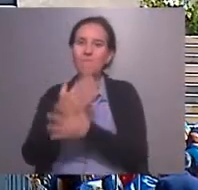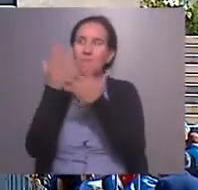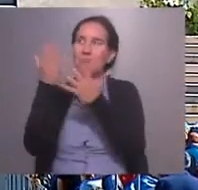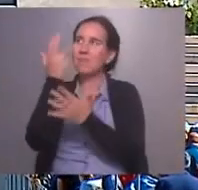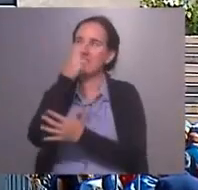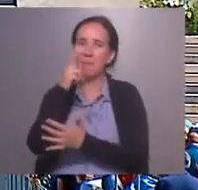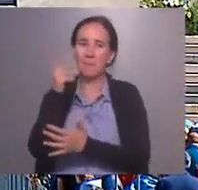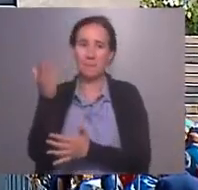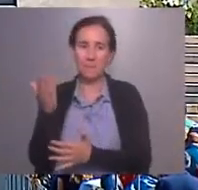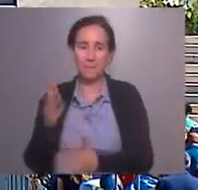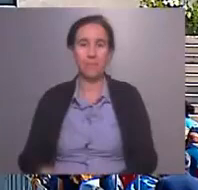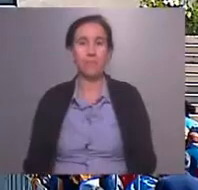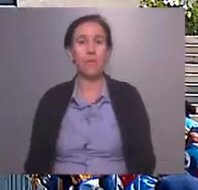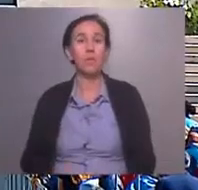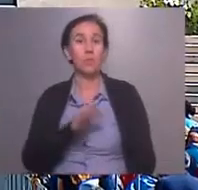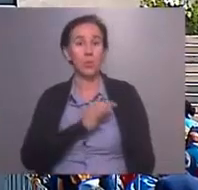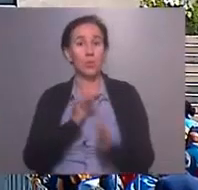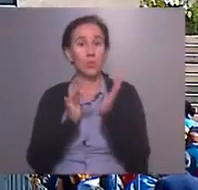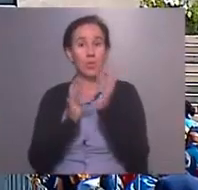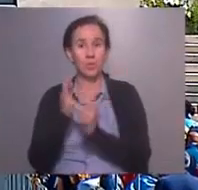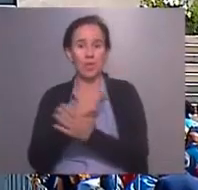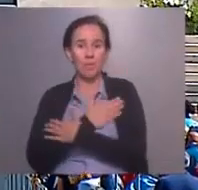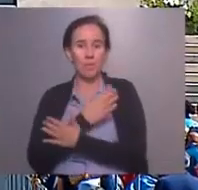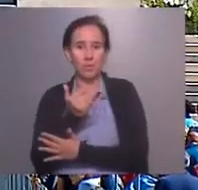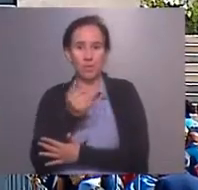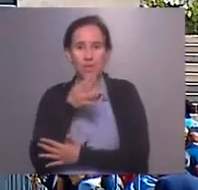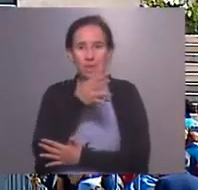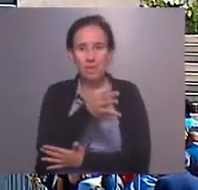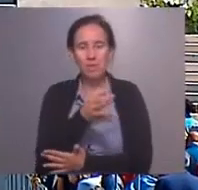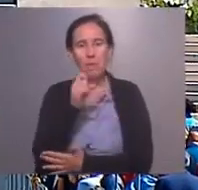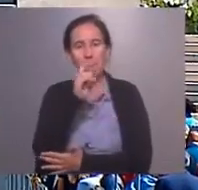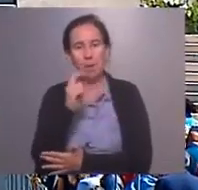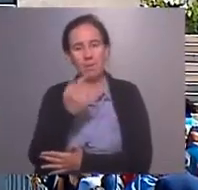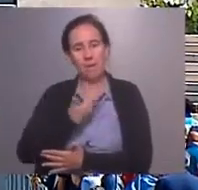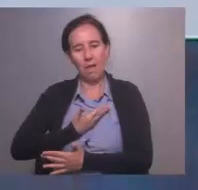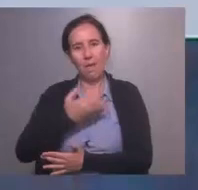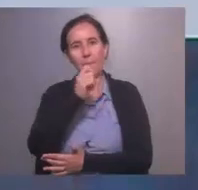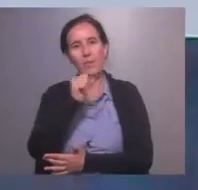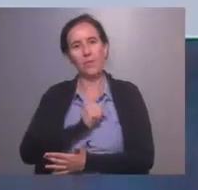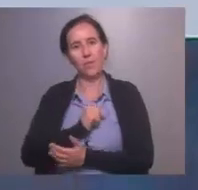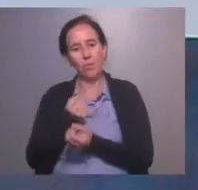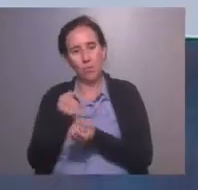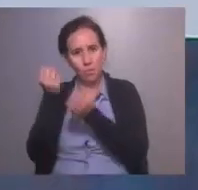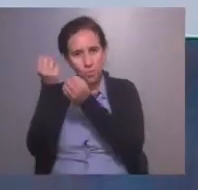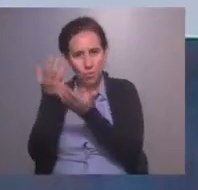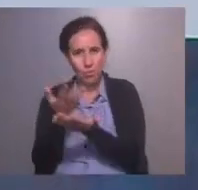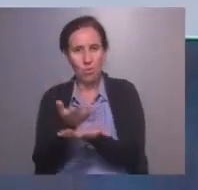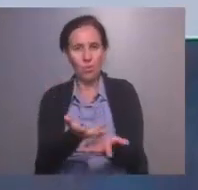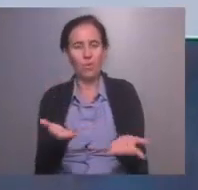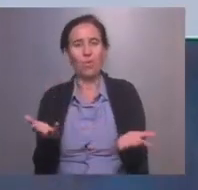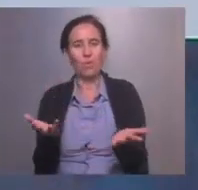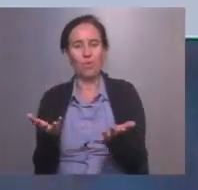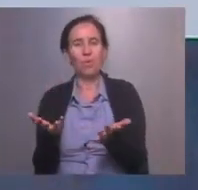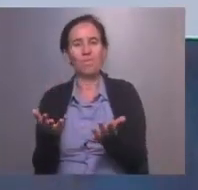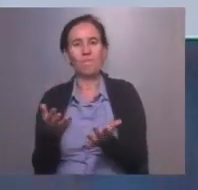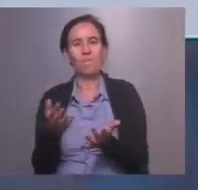Senhor Jesus Cristo, que dissestes aos vossos apóstolos: deixo-vos a paz, dou-vos a minha paz. Não